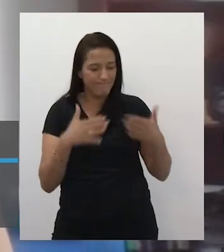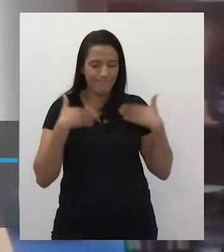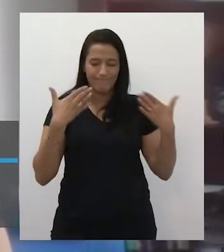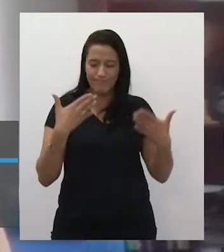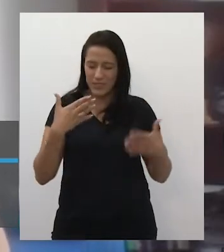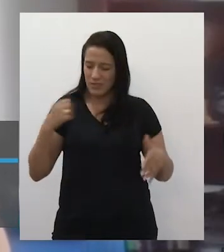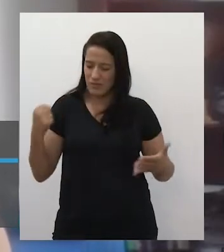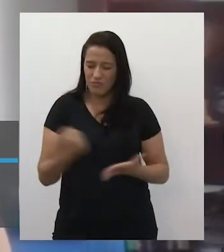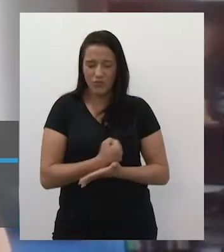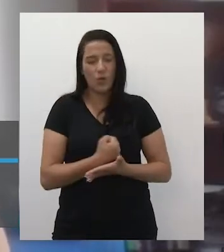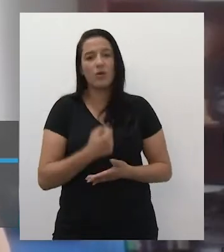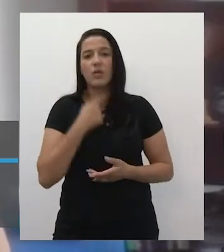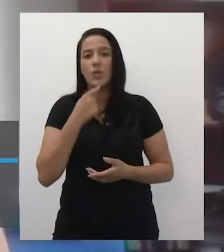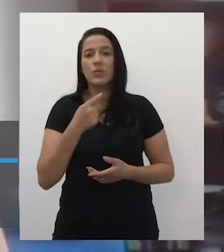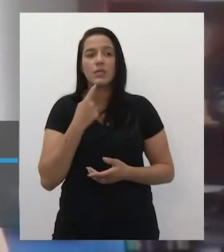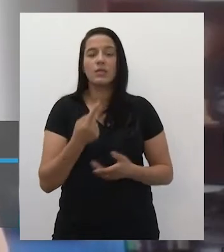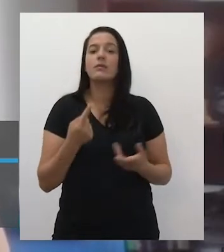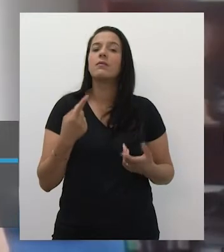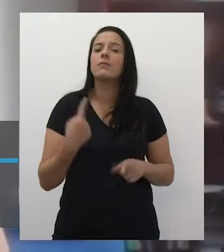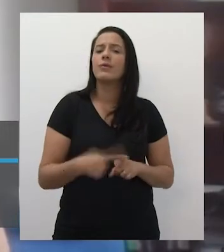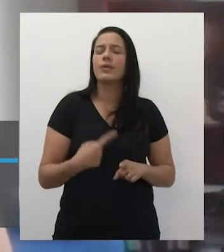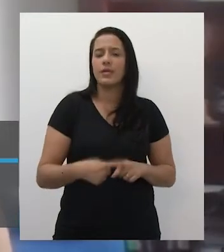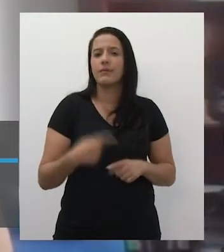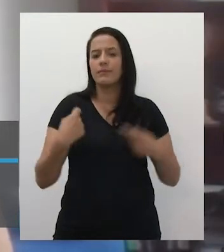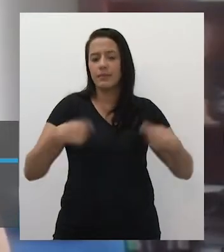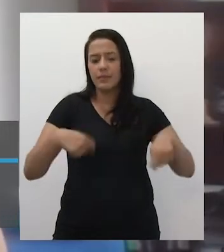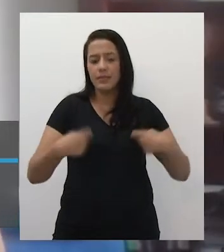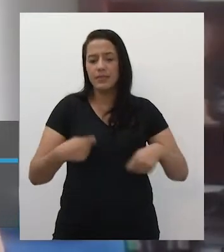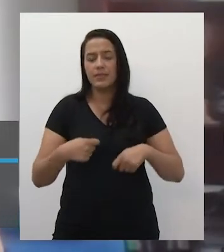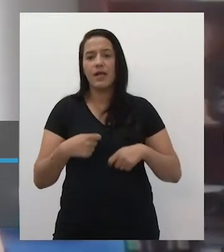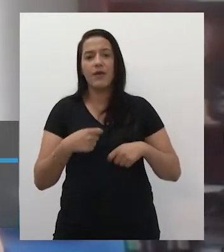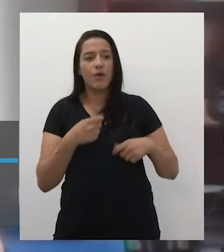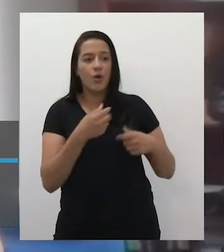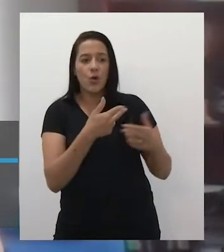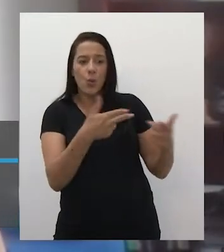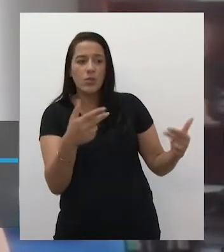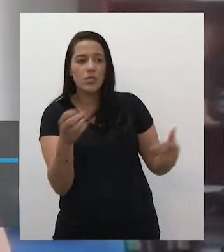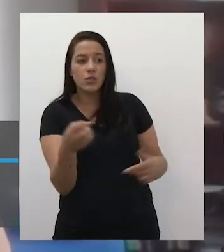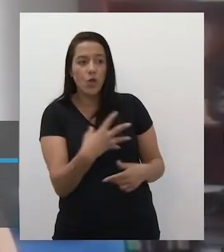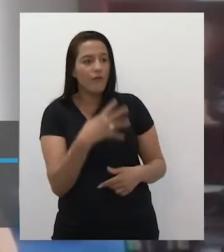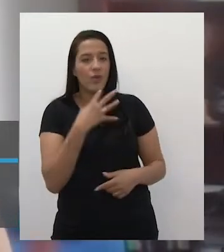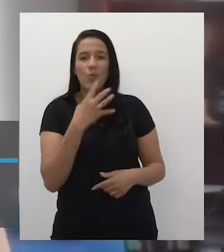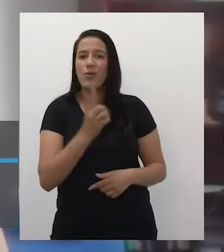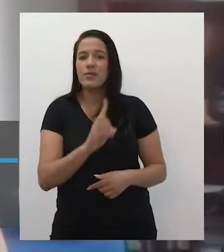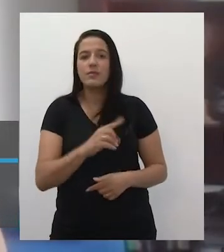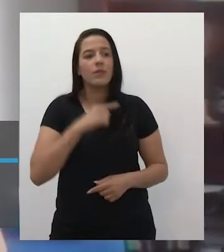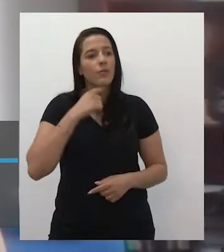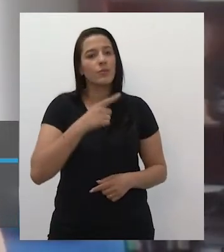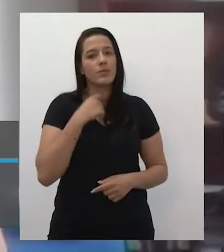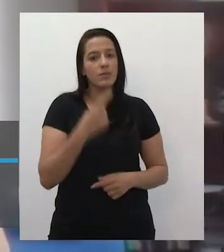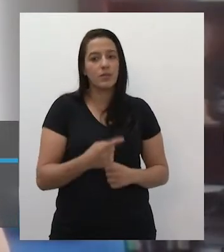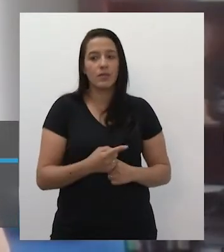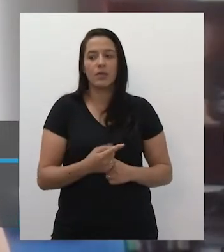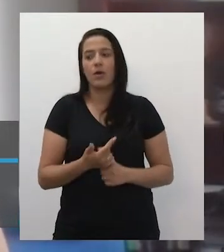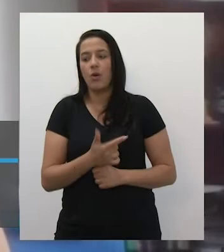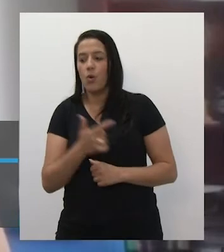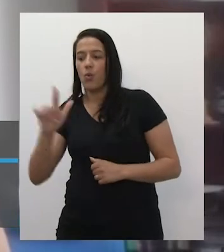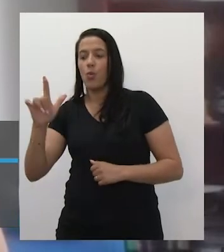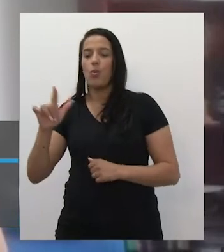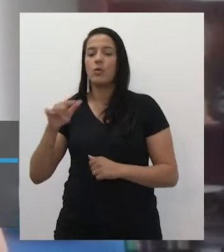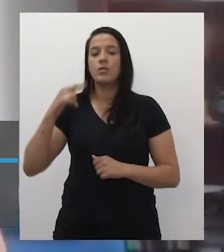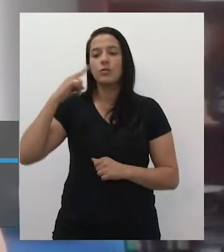fala da autogestão, a gente fala justamente da gente conseguir organizar o nosso tempo e